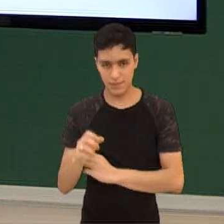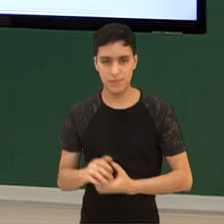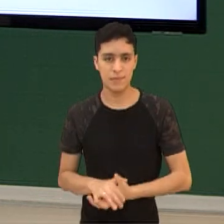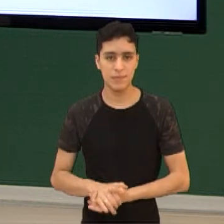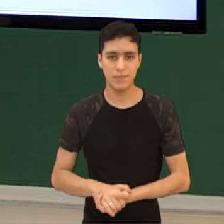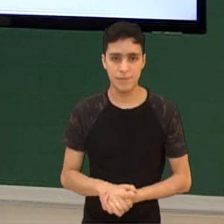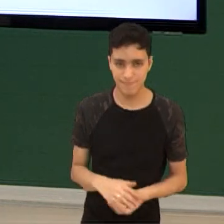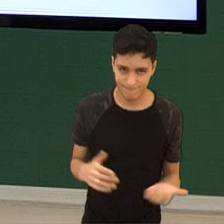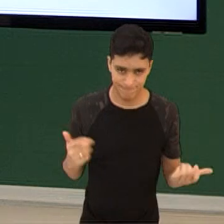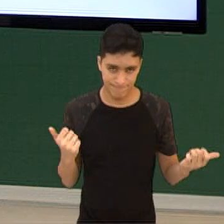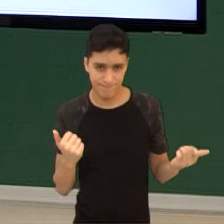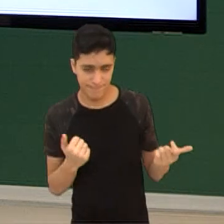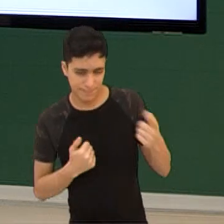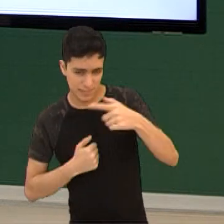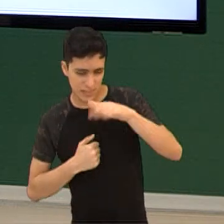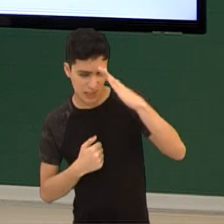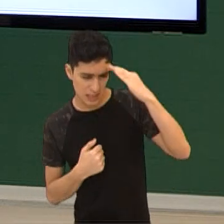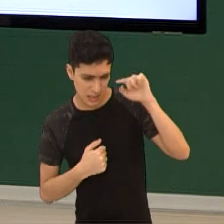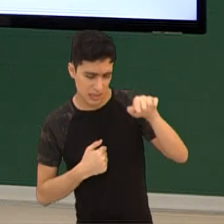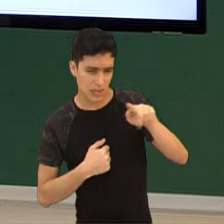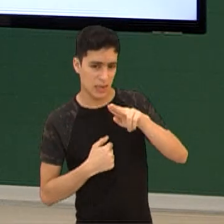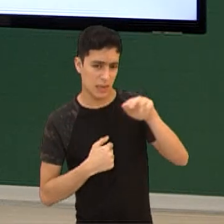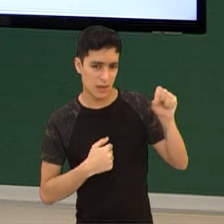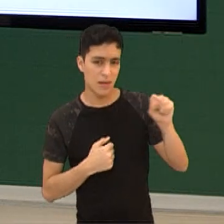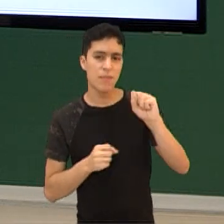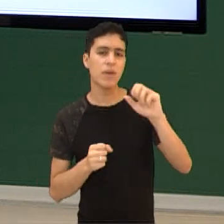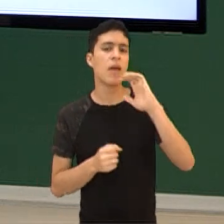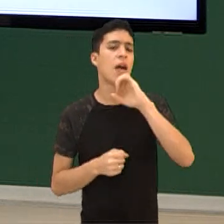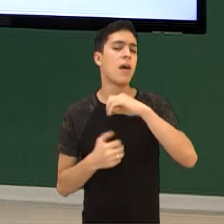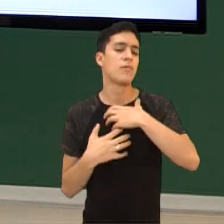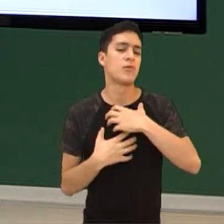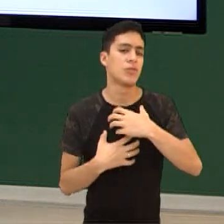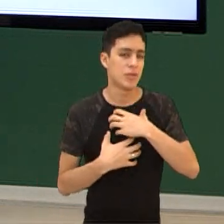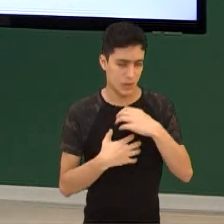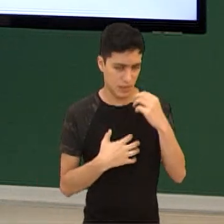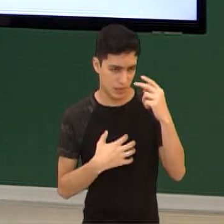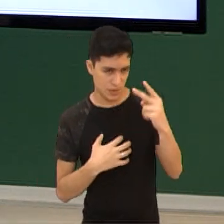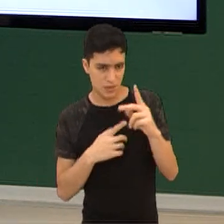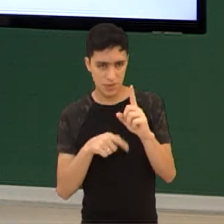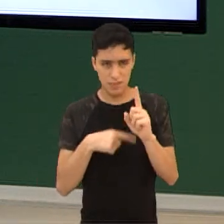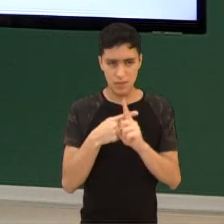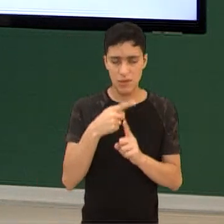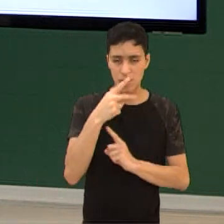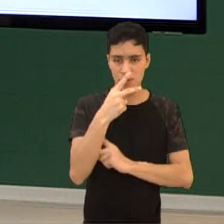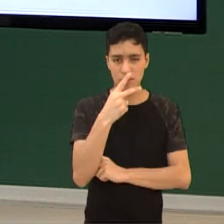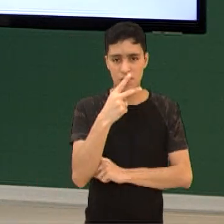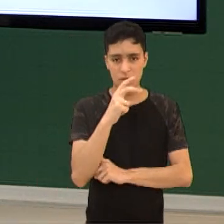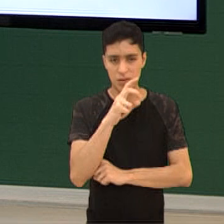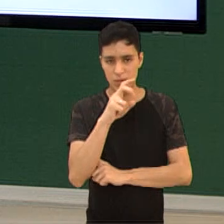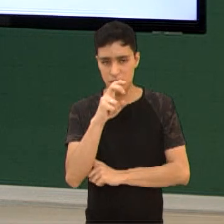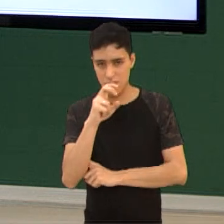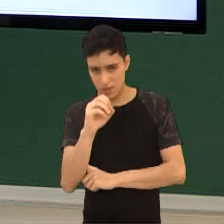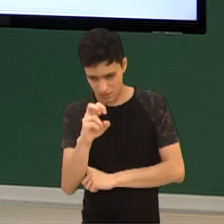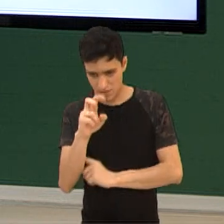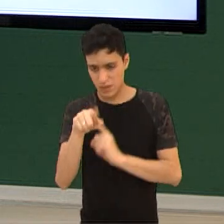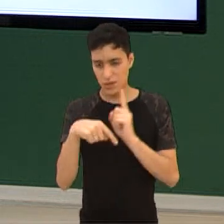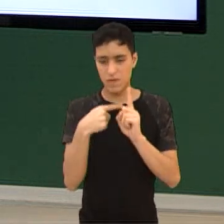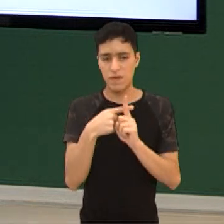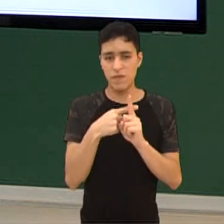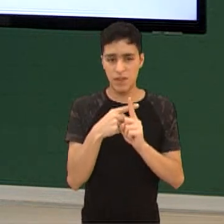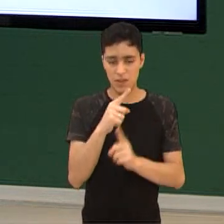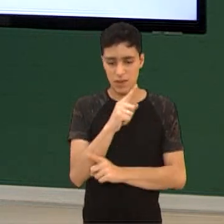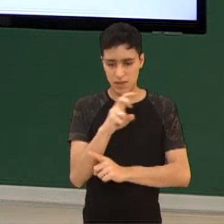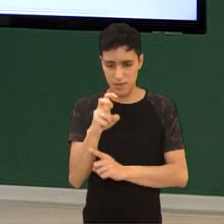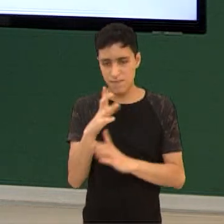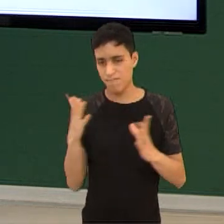3.105. Para você entender o que Gauss fez, você pode fazer rapidinho assim, né? O 2 mais o 205 e multiplicar por 15. São